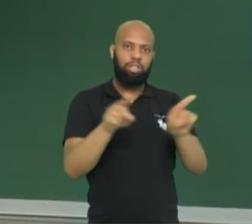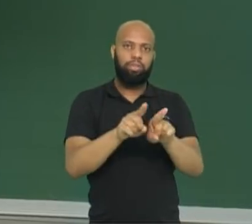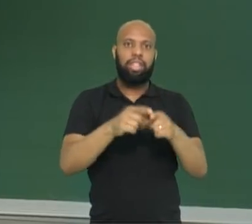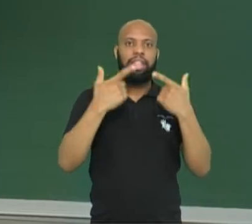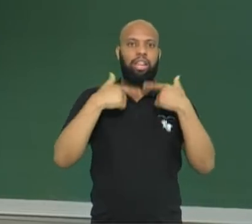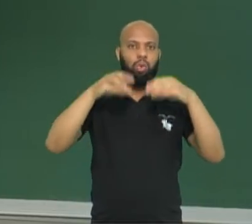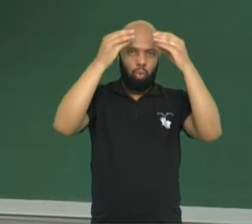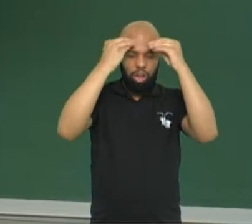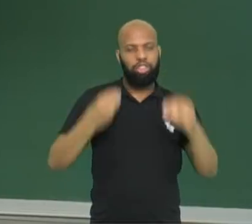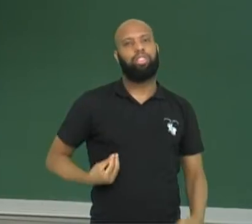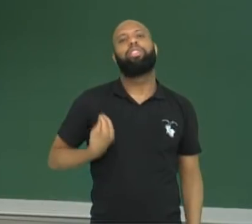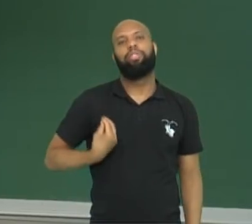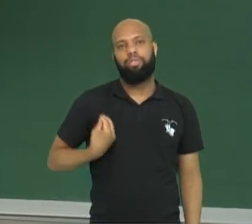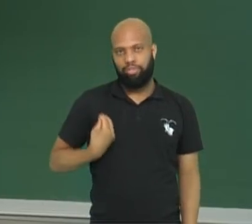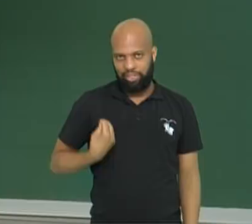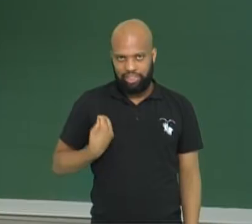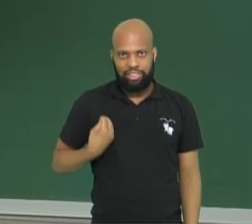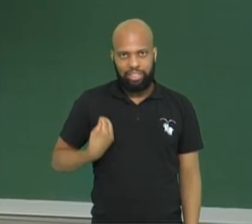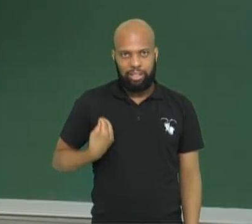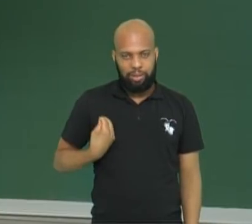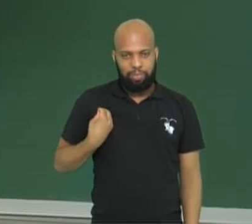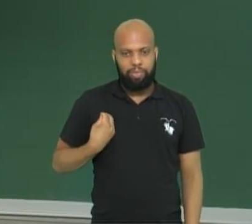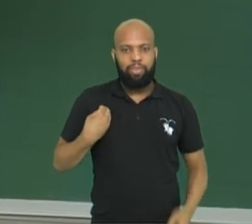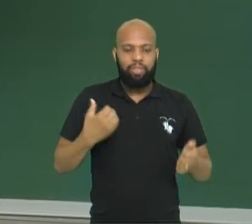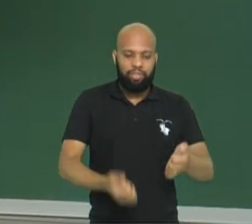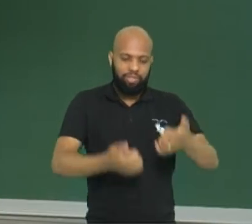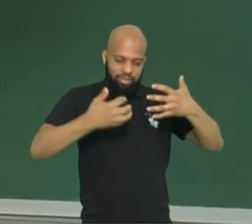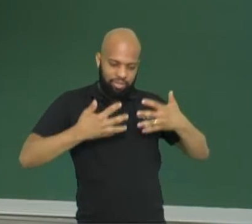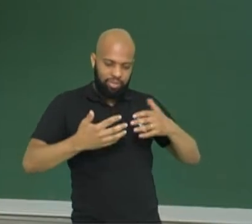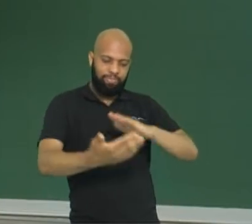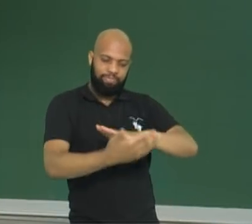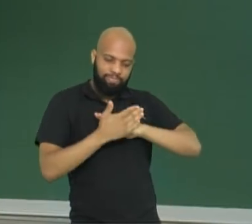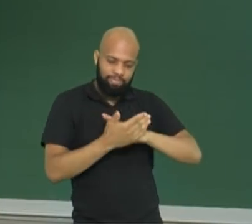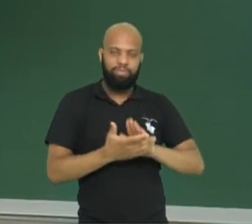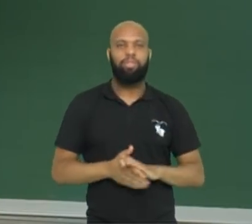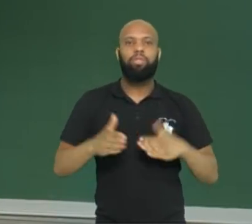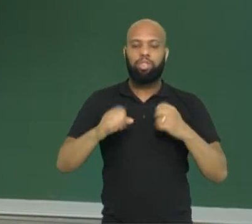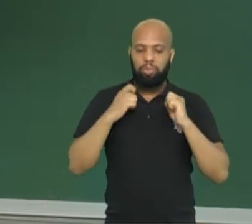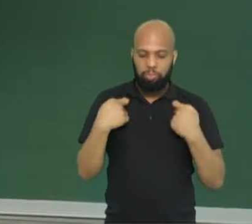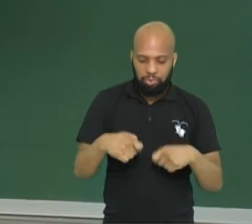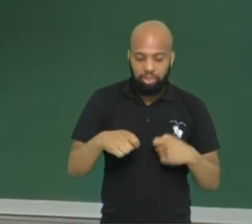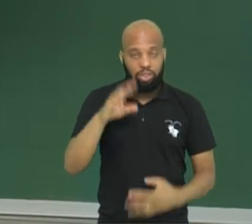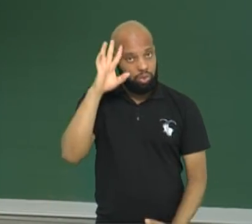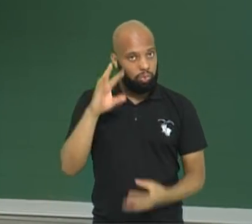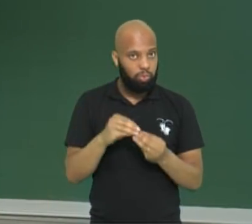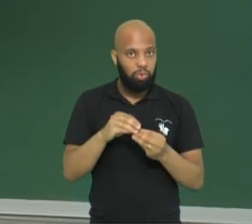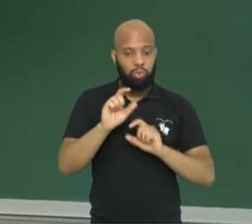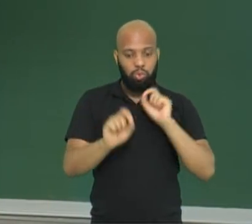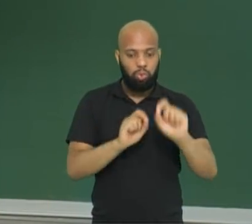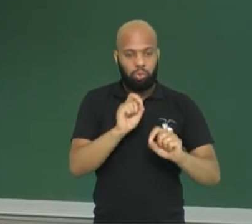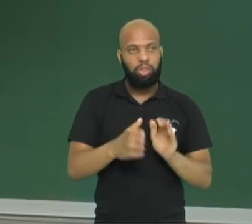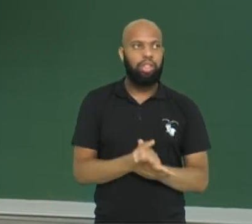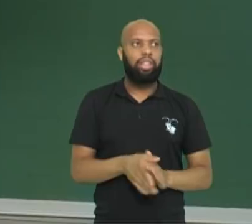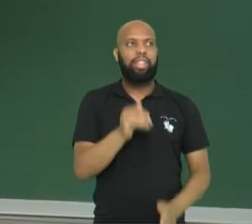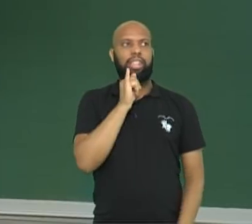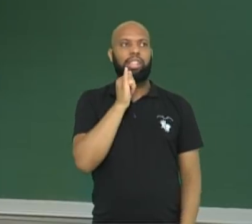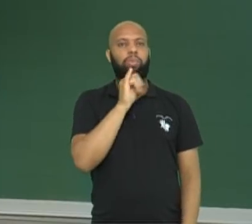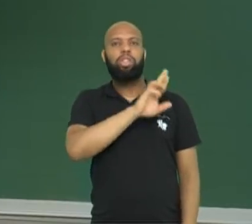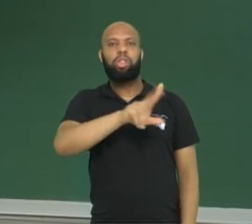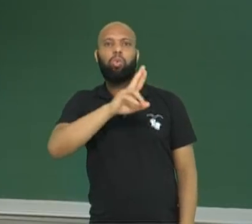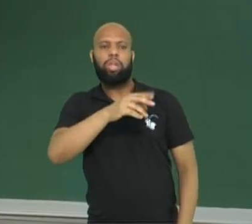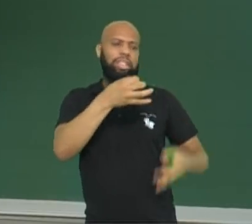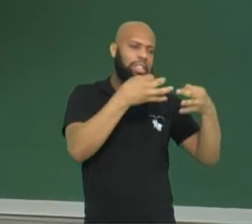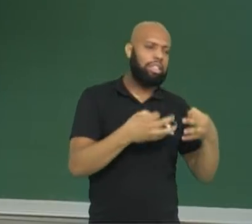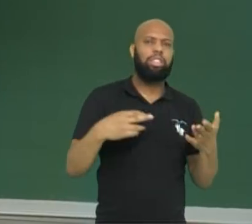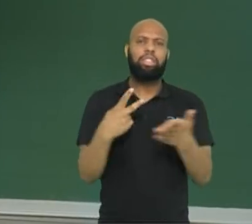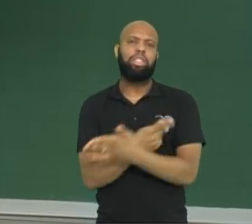linguagem é viva, né? Ela está ao nosso serviço, né? Então, nós precisamos compreender que não é aquela questão de ser